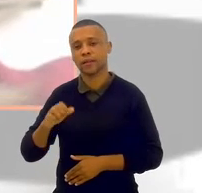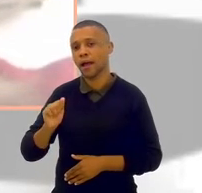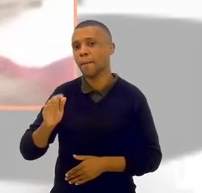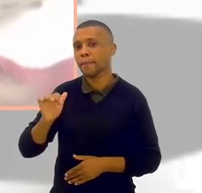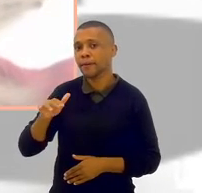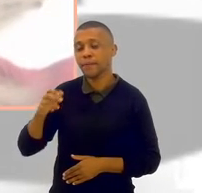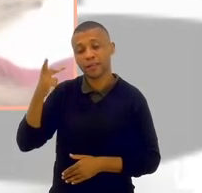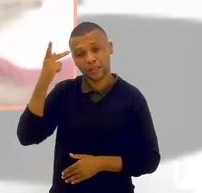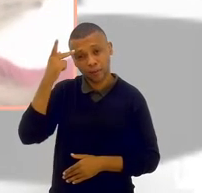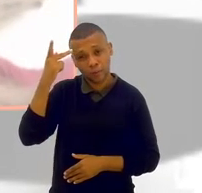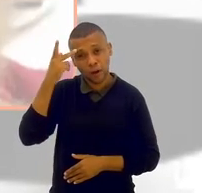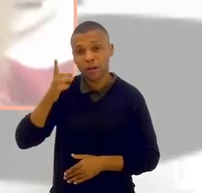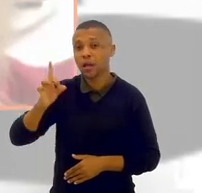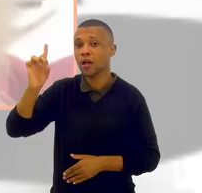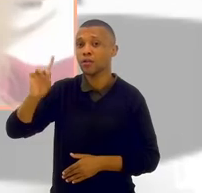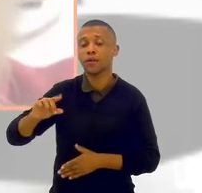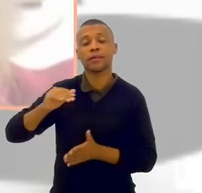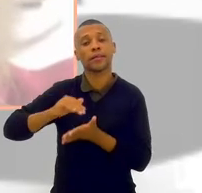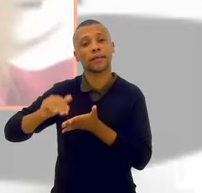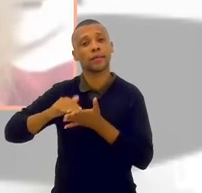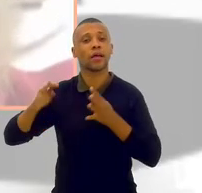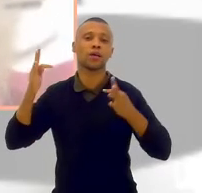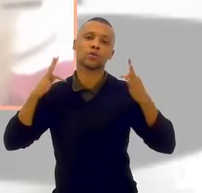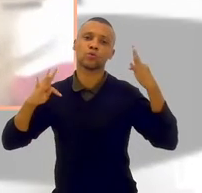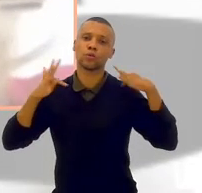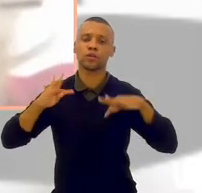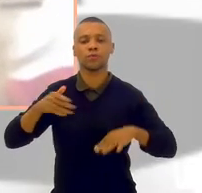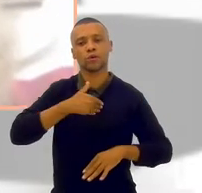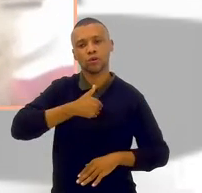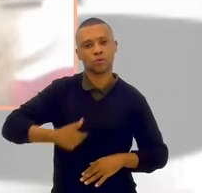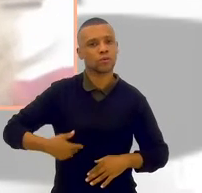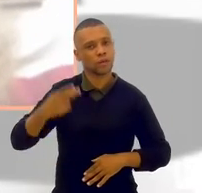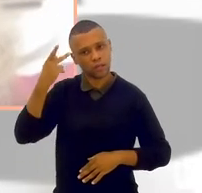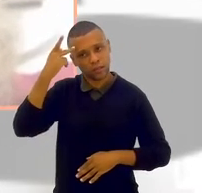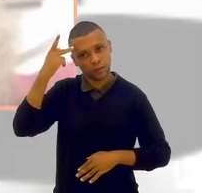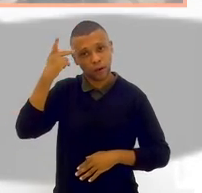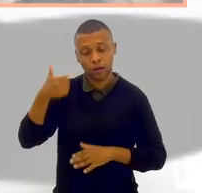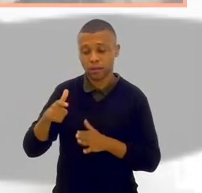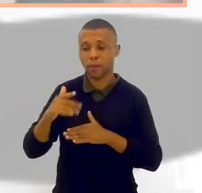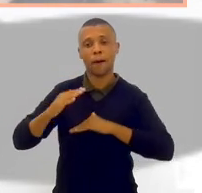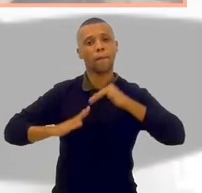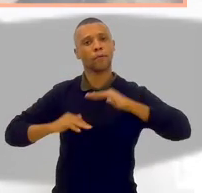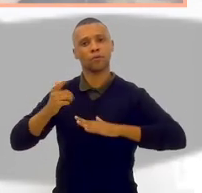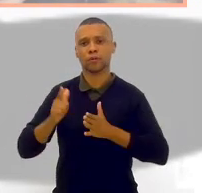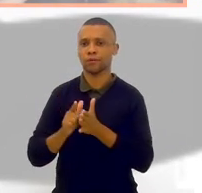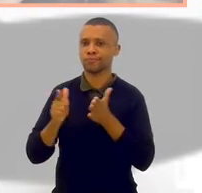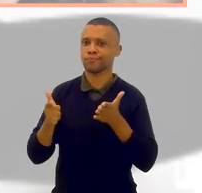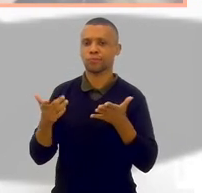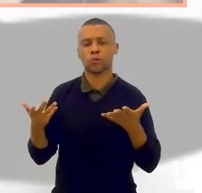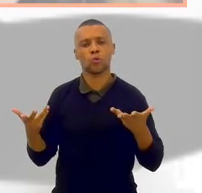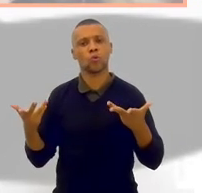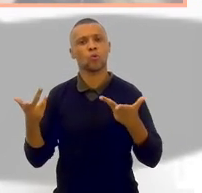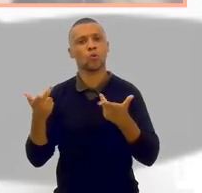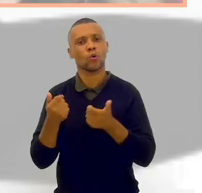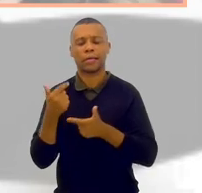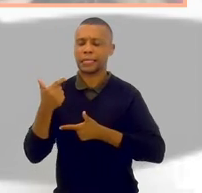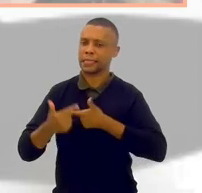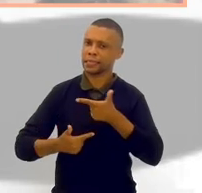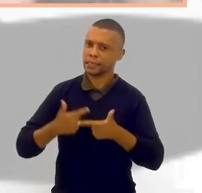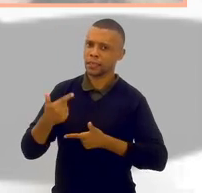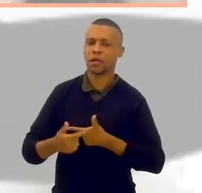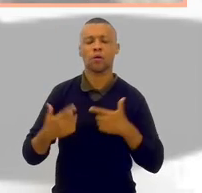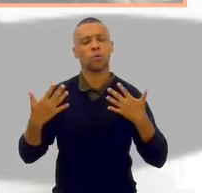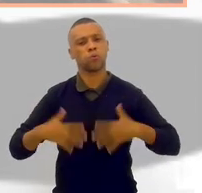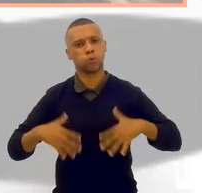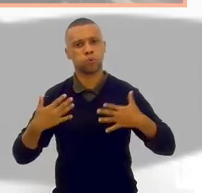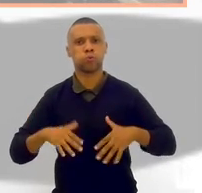São Paulo e que é a diretora da Secretaria de Turismo do Estado de São Paulo, que é uma jornalista também grandiosa, que trabalha